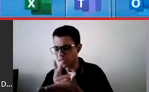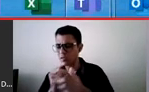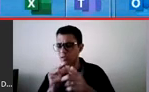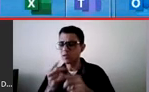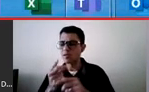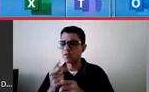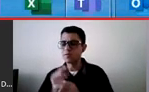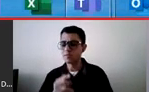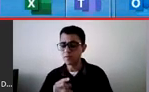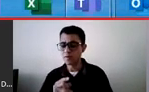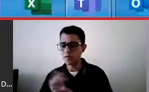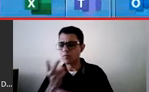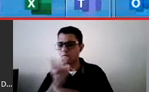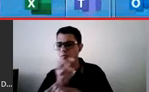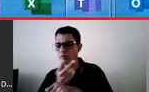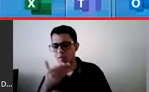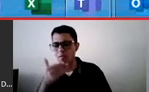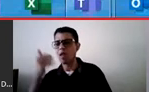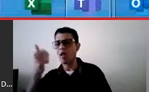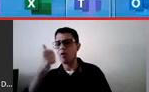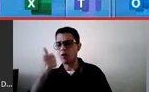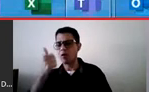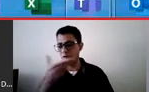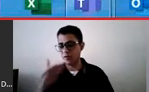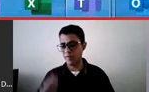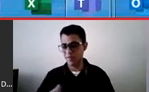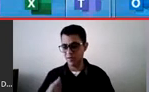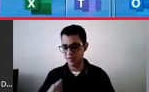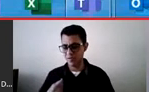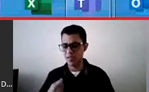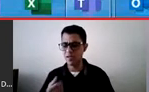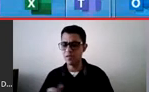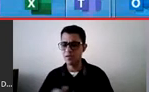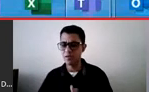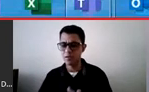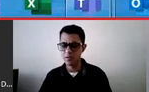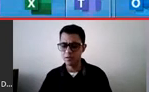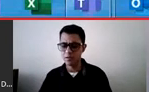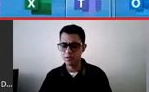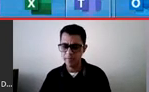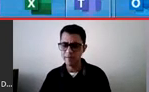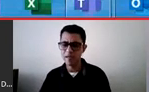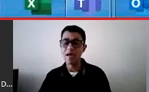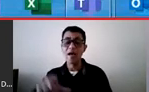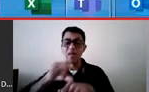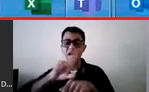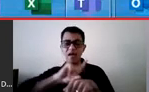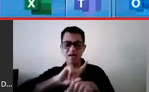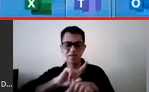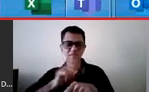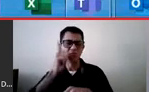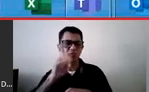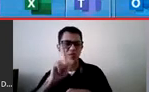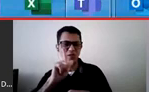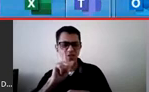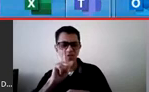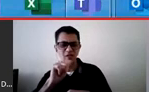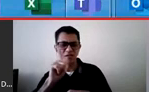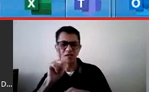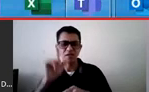gente poder proporcionar esse bem-estar. Uma coisa que eu não fazia antes.